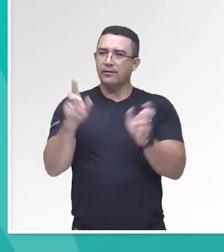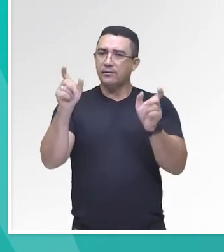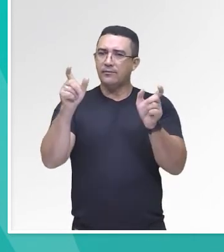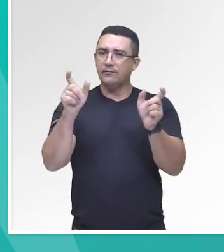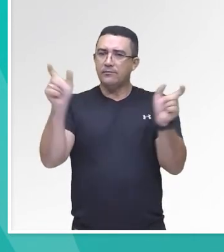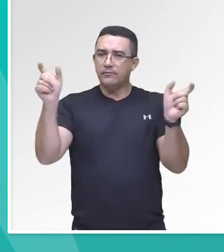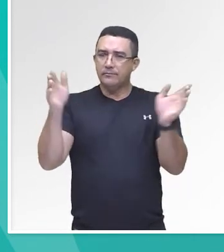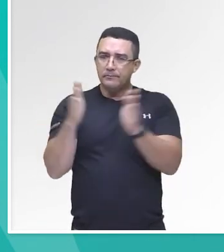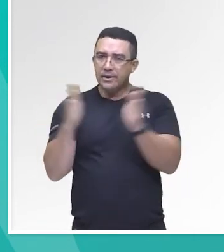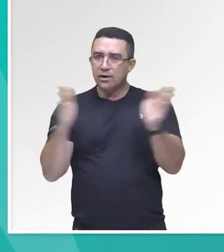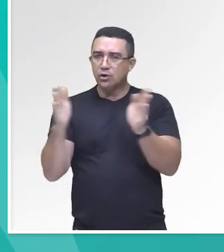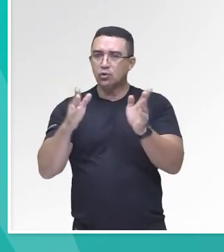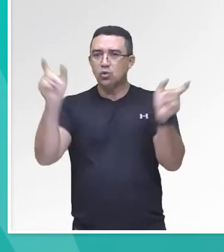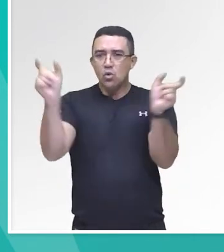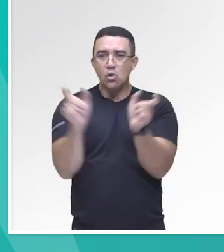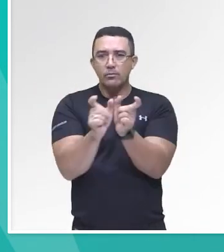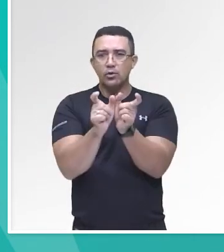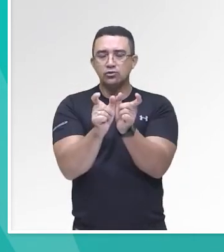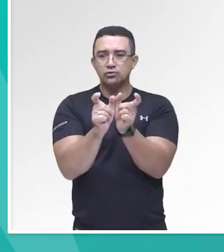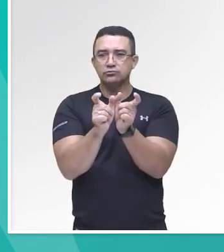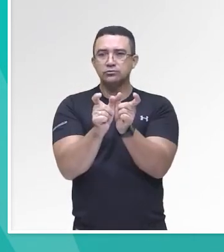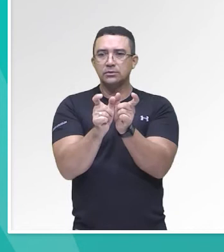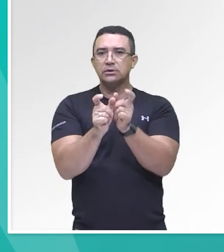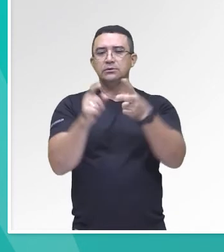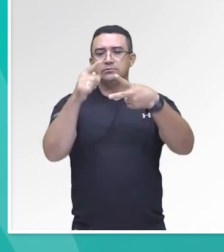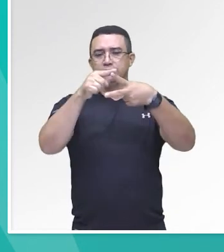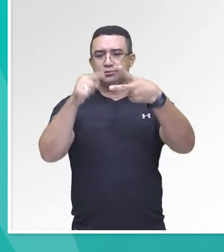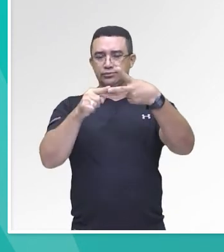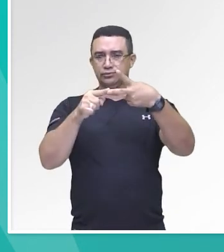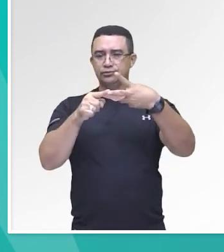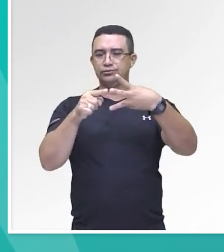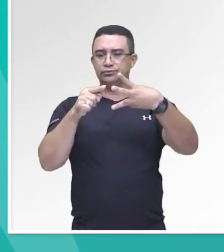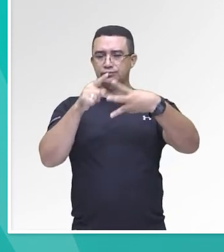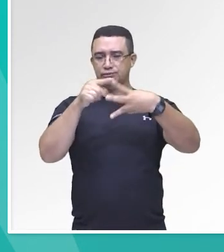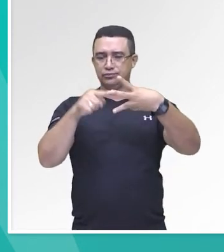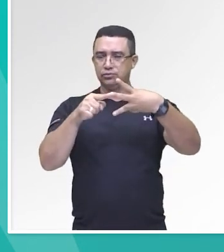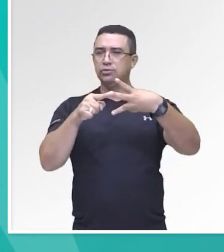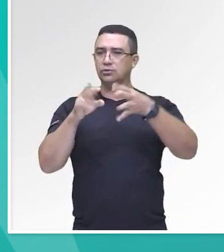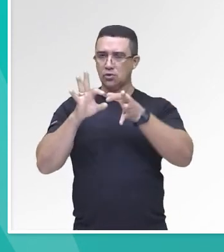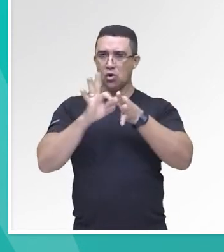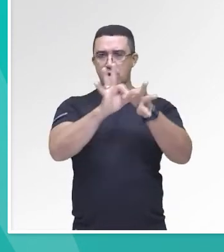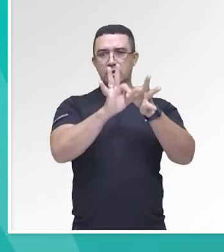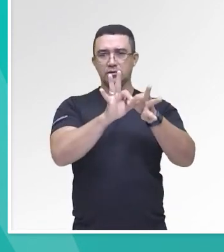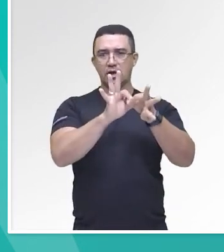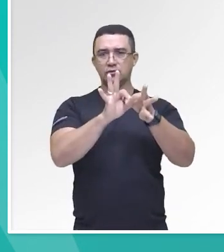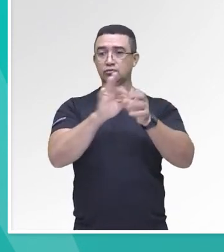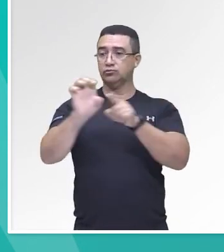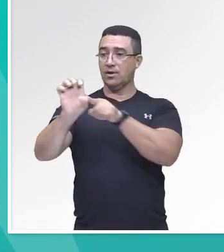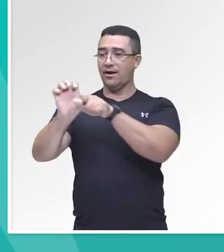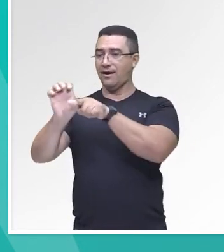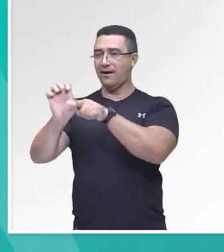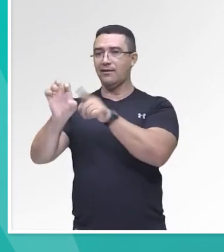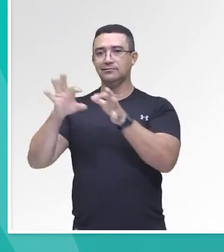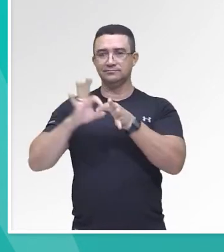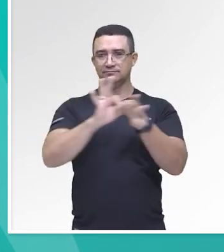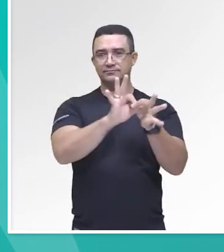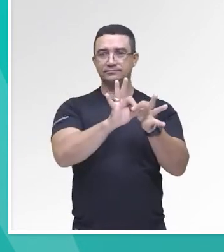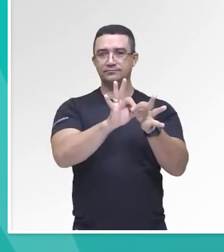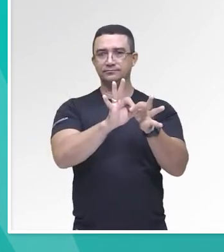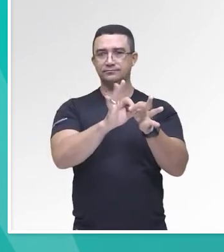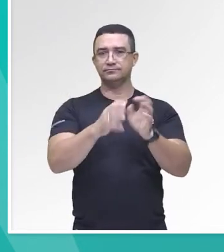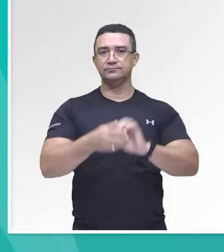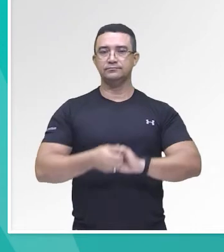3 orações. As 2 primeiras estão conectadas pelo E. Olha ele aqui. Então, há